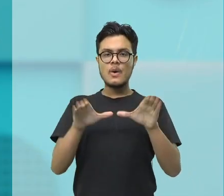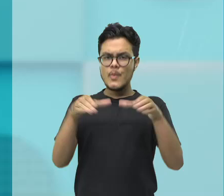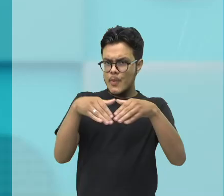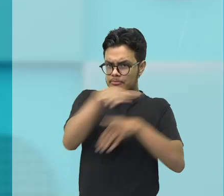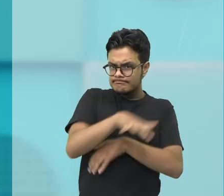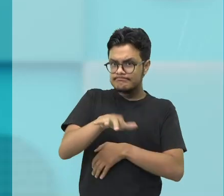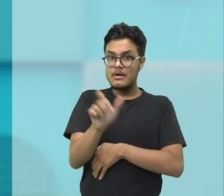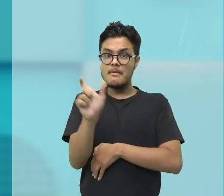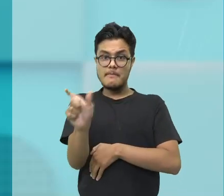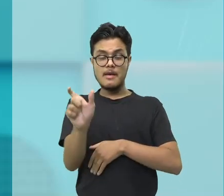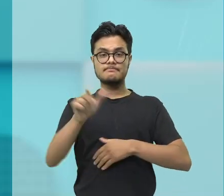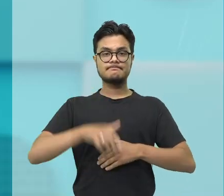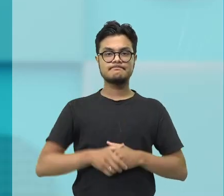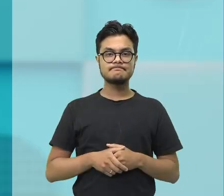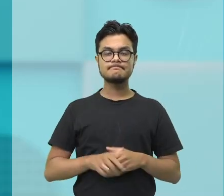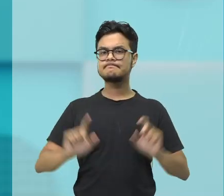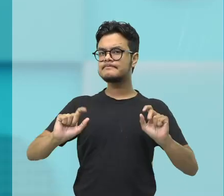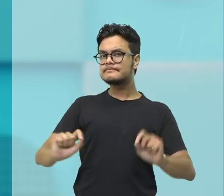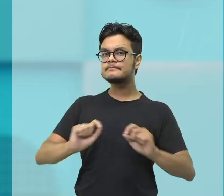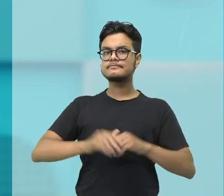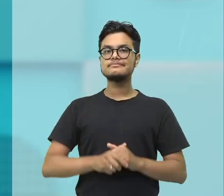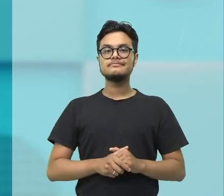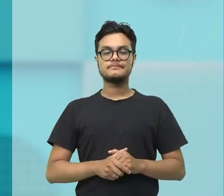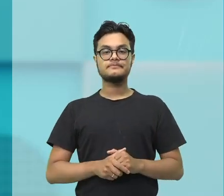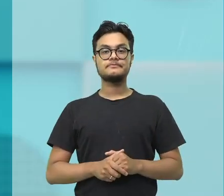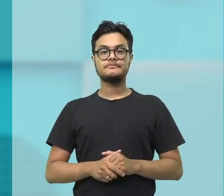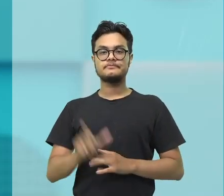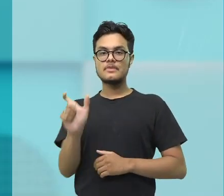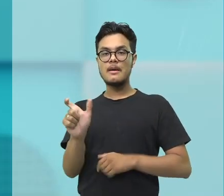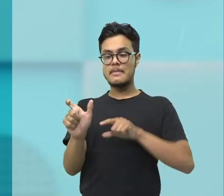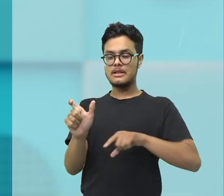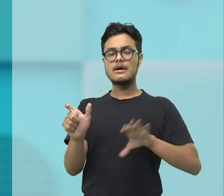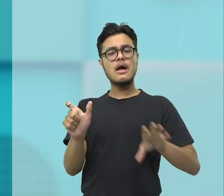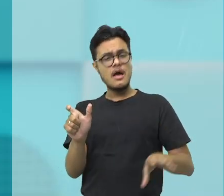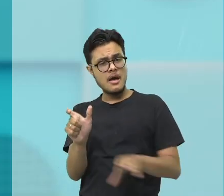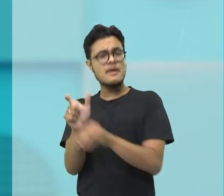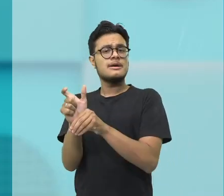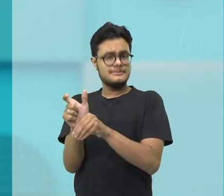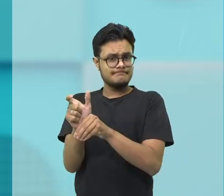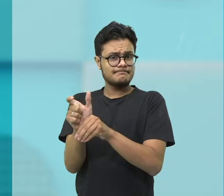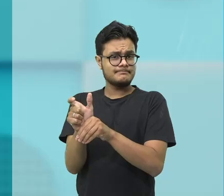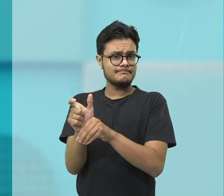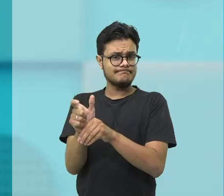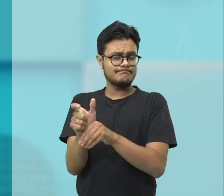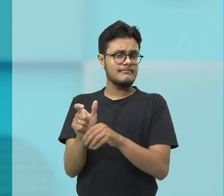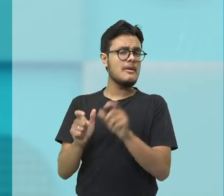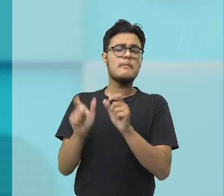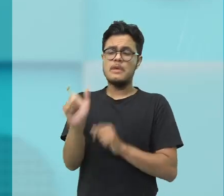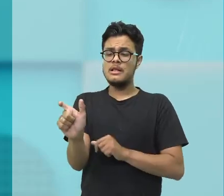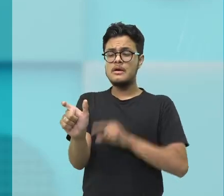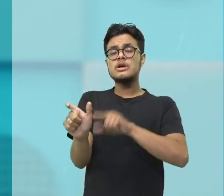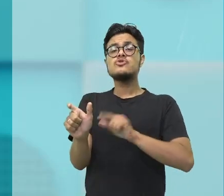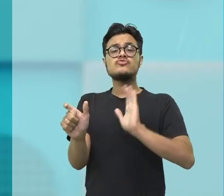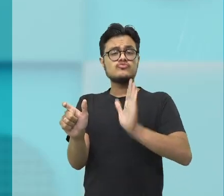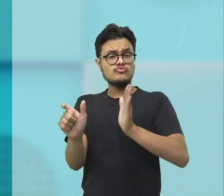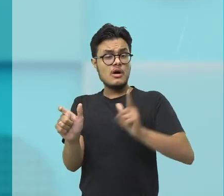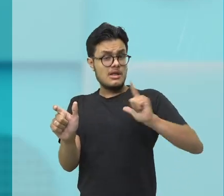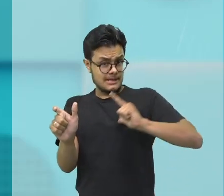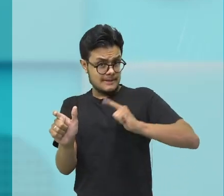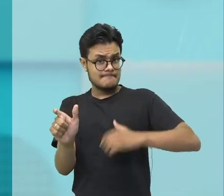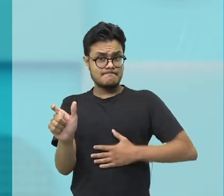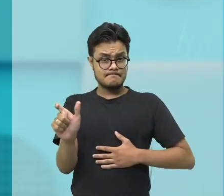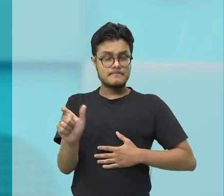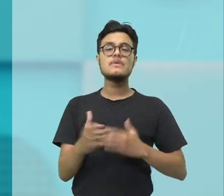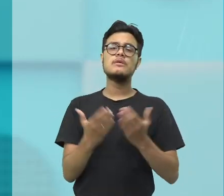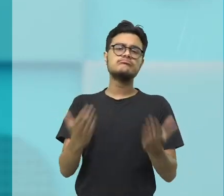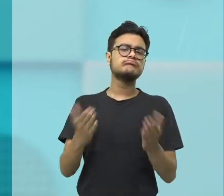gente, eles vão ali, certo? Ser acrescentado na nossa palavra primitiva, no nosso radical.